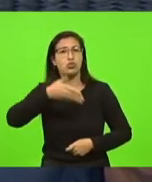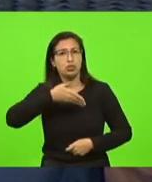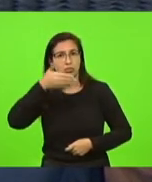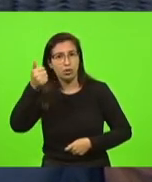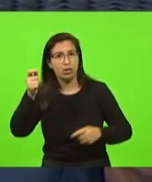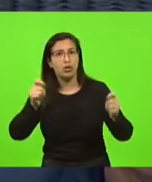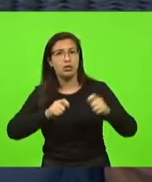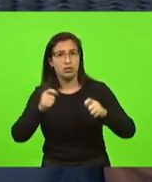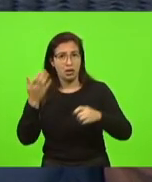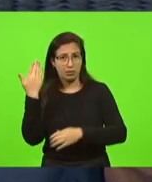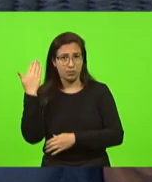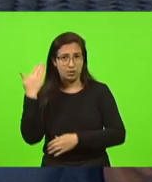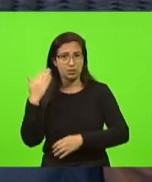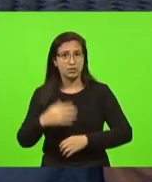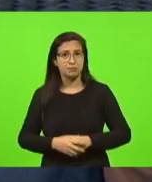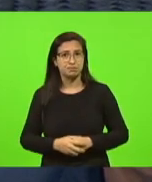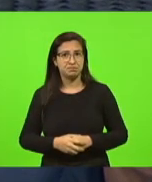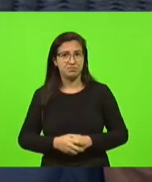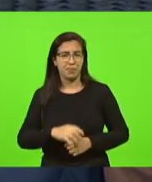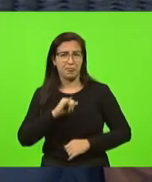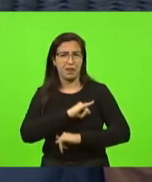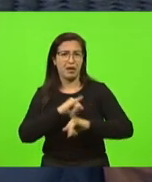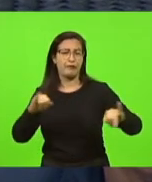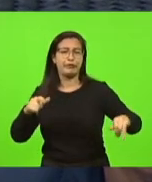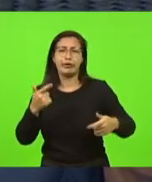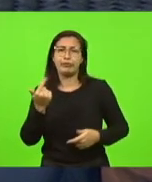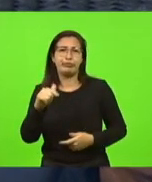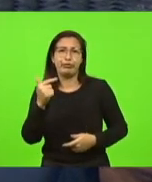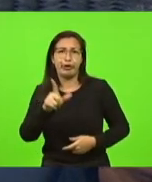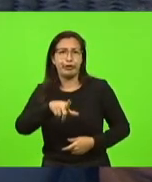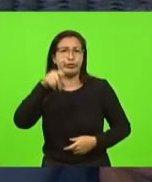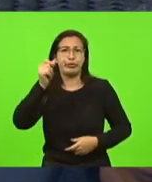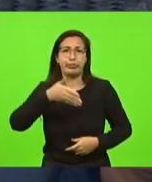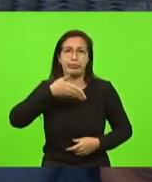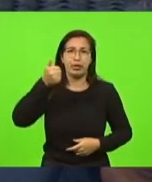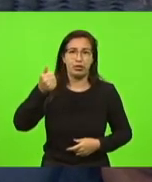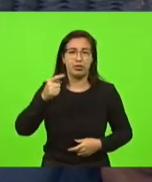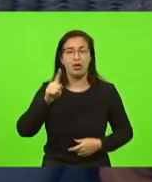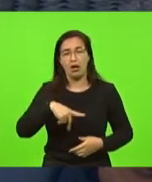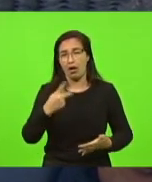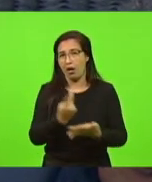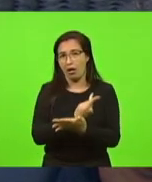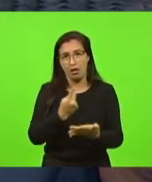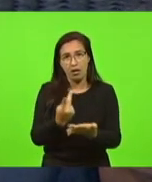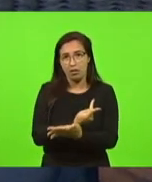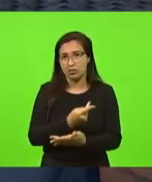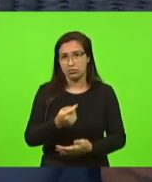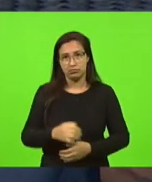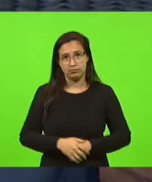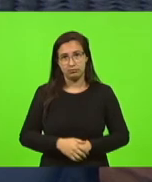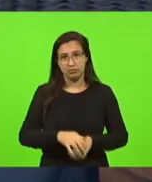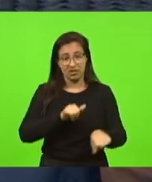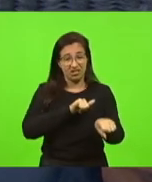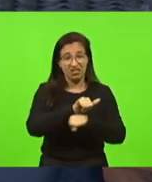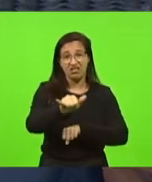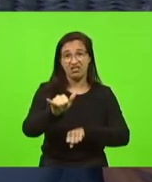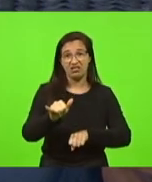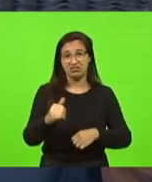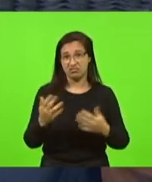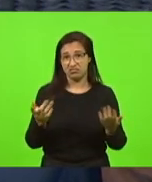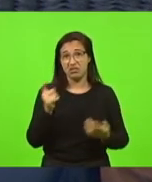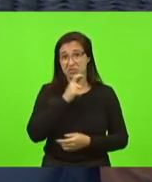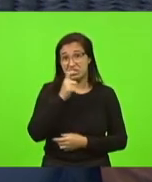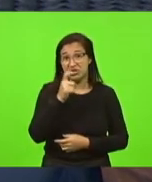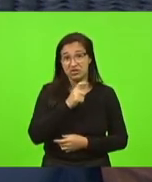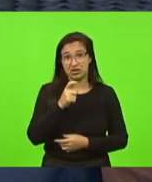melhor. Então, dizer que não havia uma opção melhor, isso aí é um erro, é um engano. É mentir para si mesmo. Havia